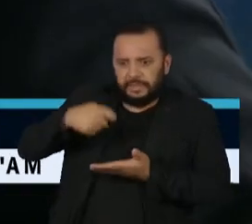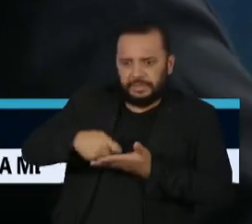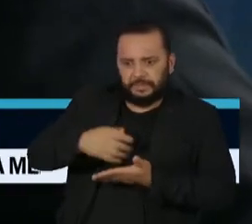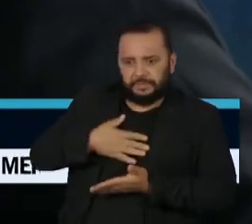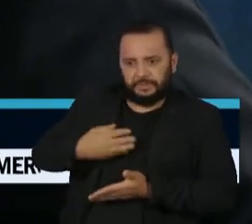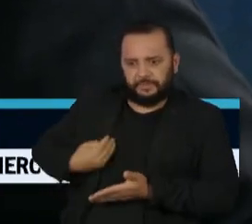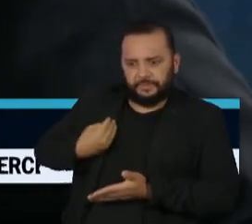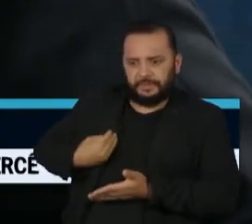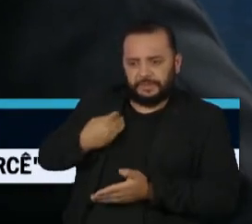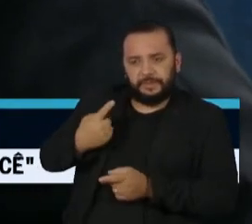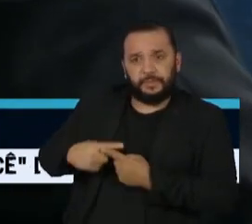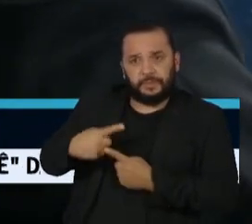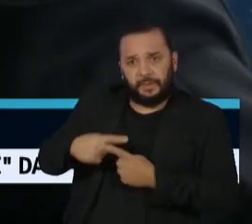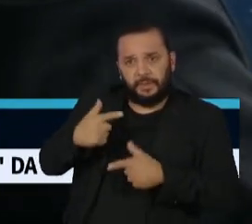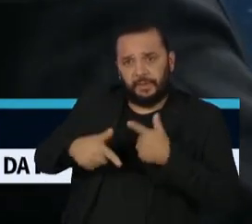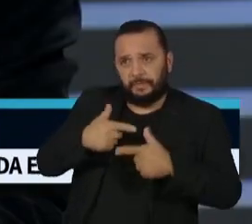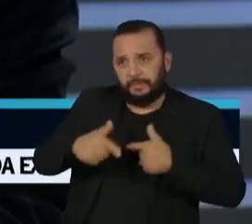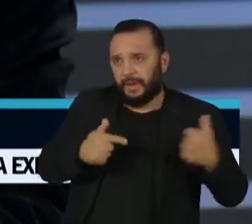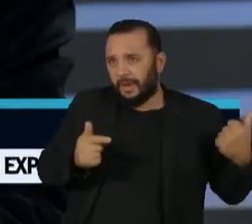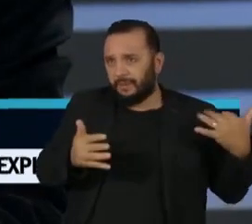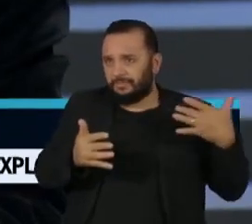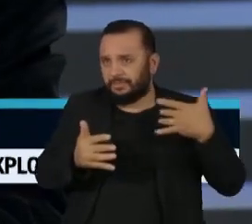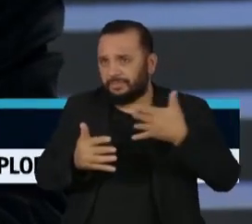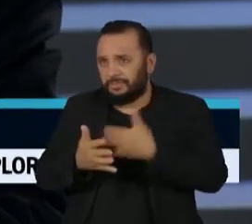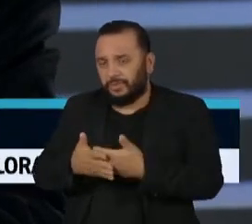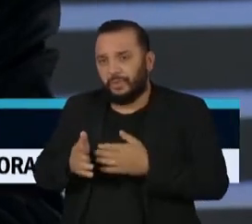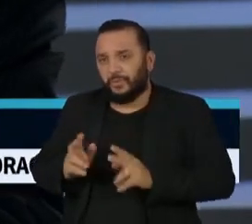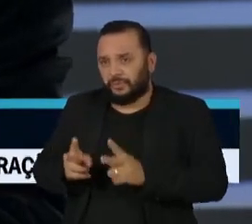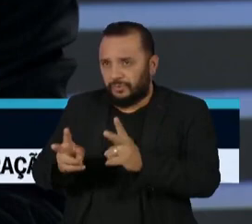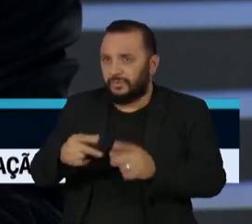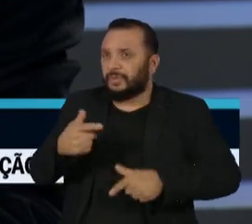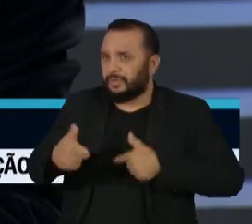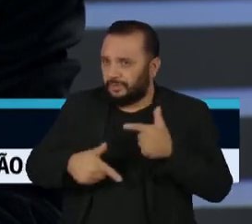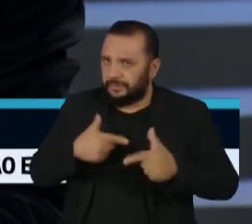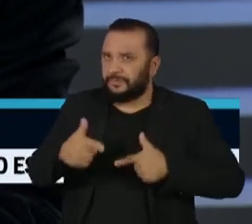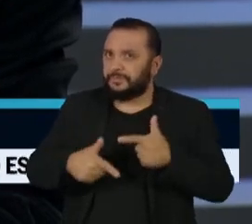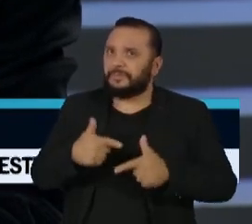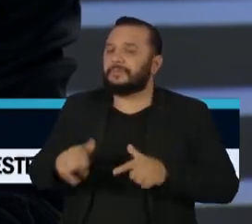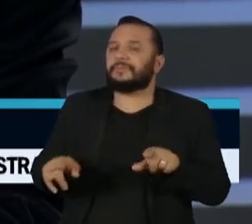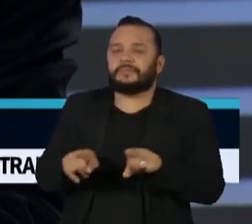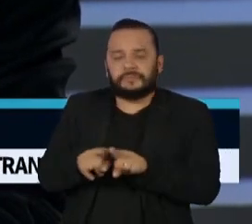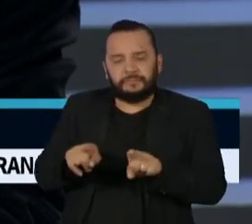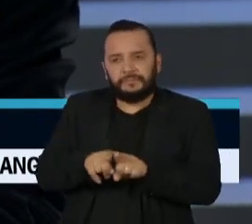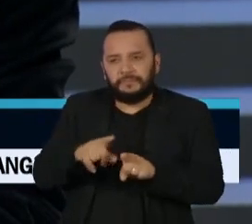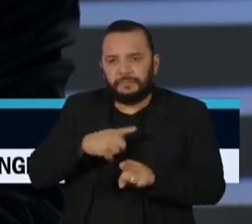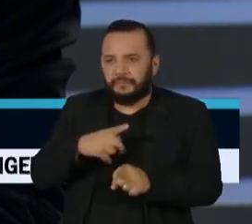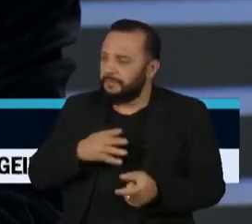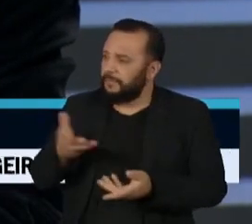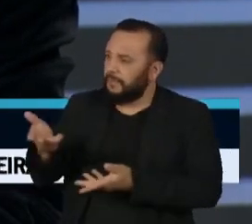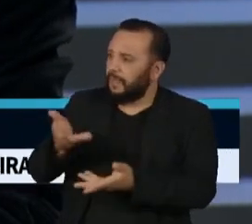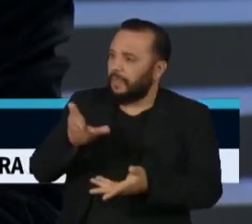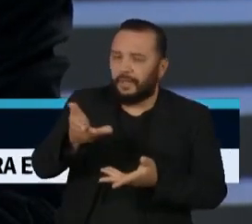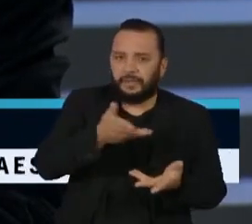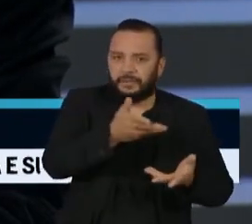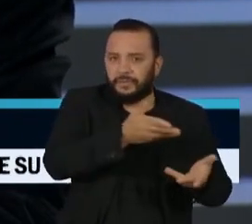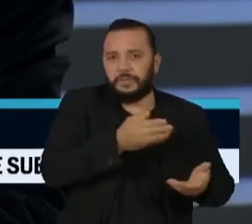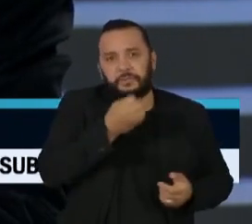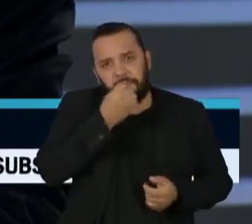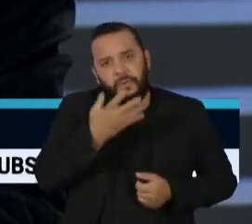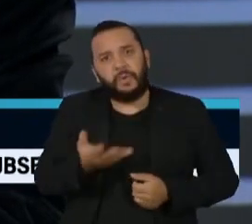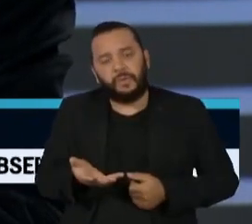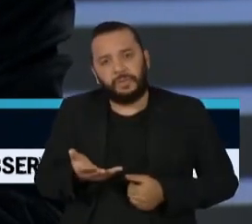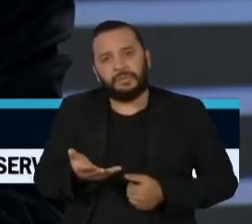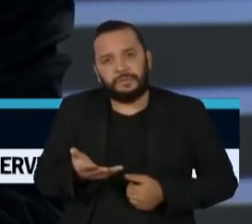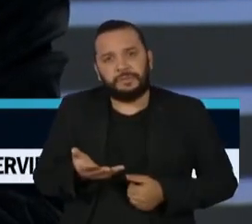do trabalho que ela construiu, que ela continua ativa, ela mantém relações produtivas em vários níveis,